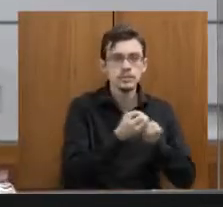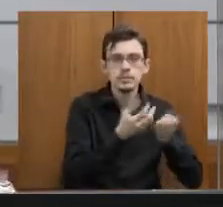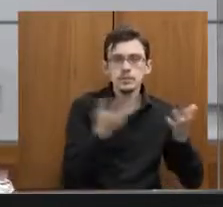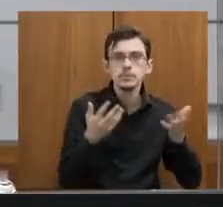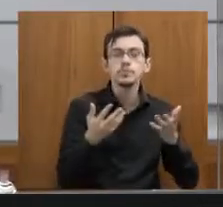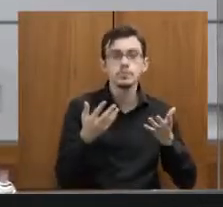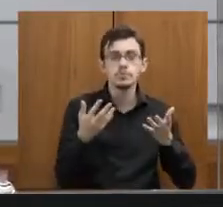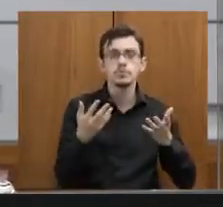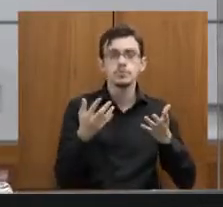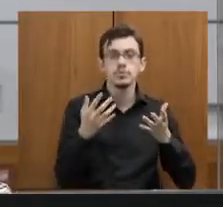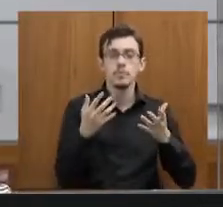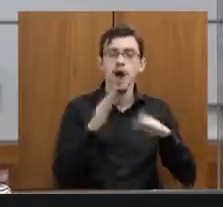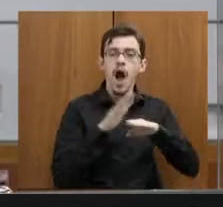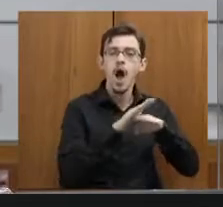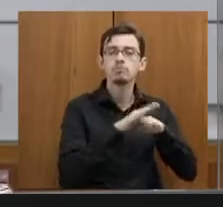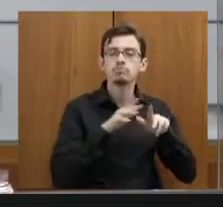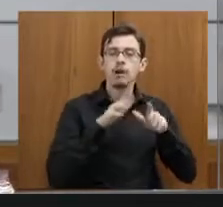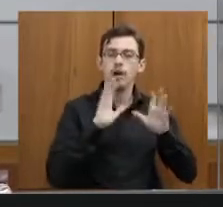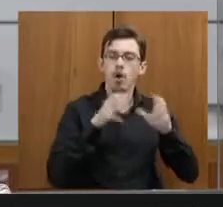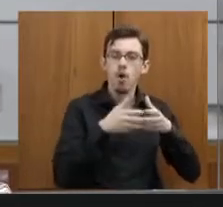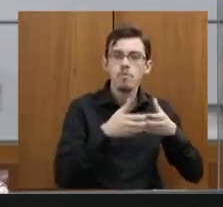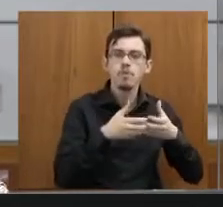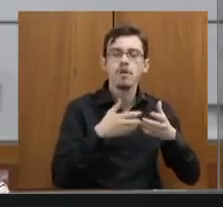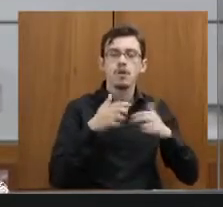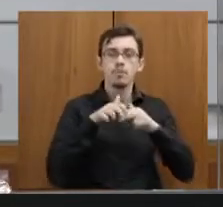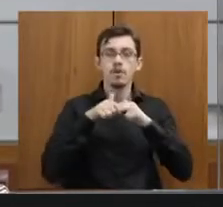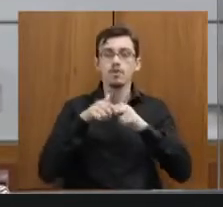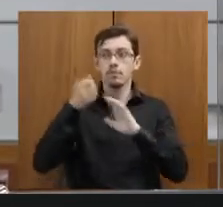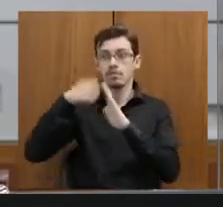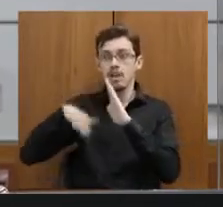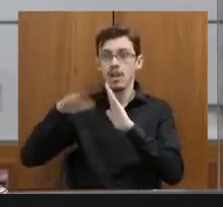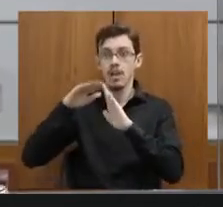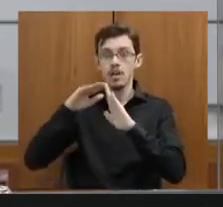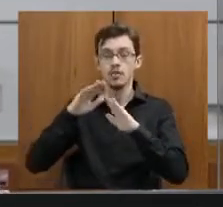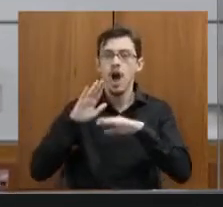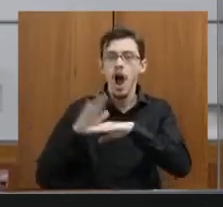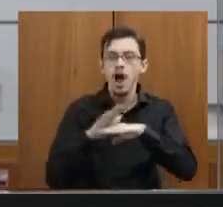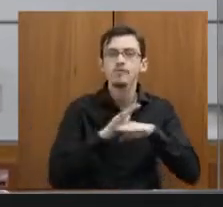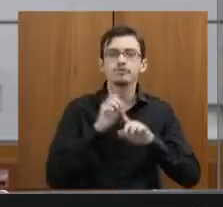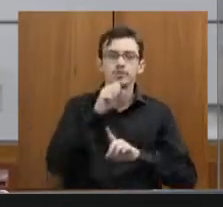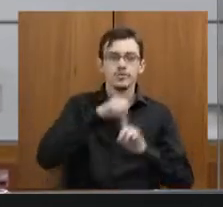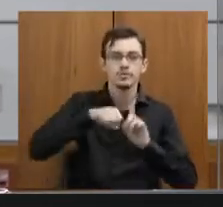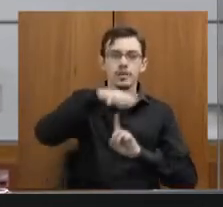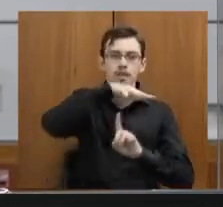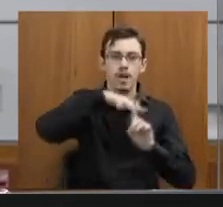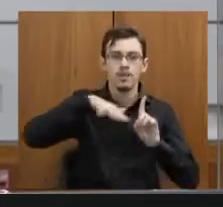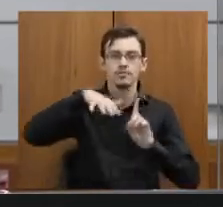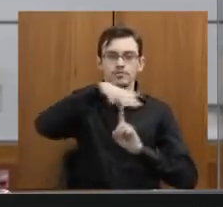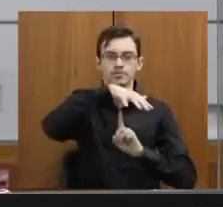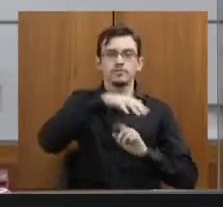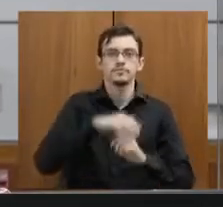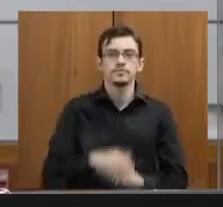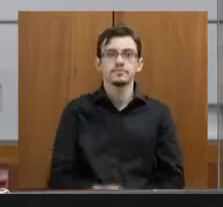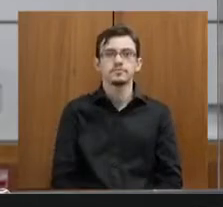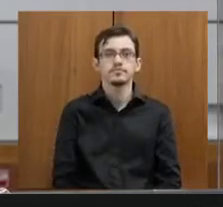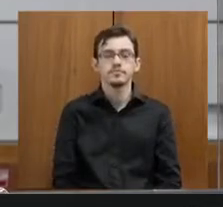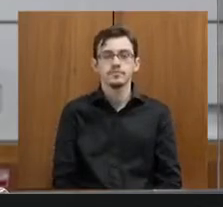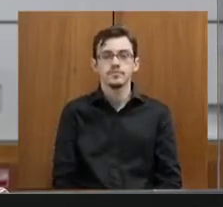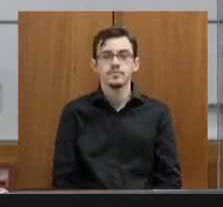comunidade assistida por essa por esse local Então a gente tem por exemplo é